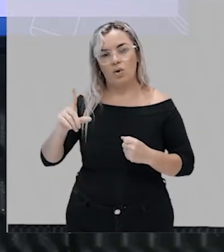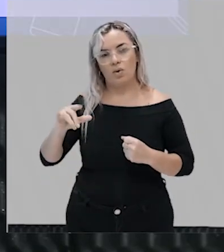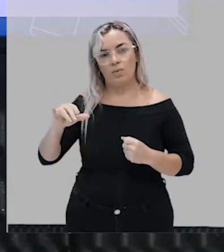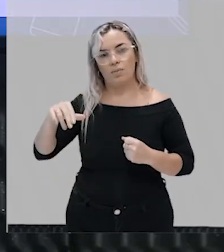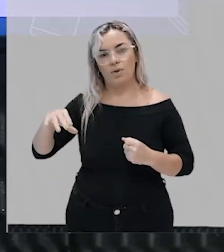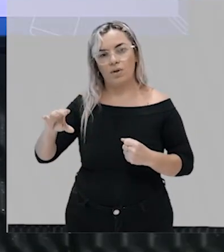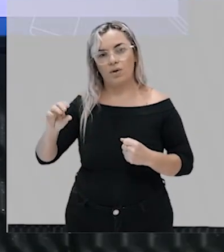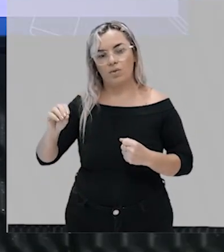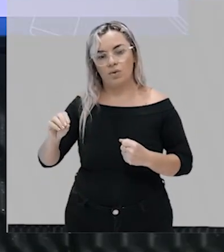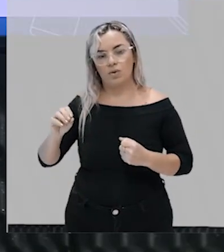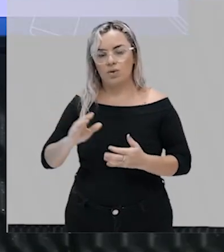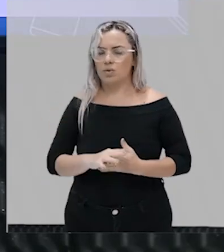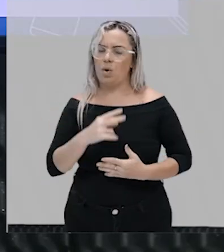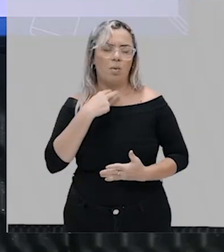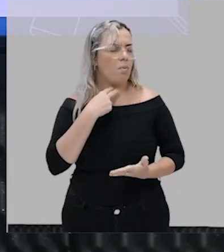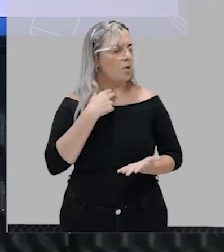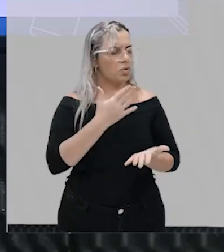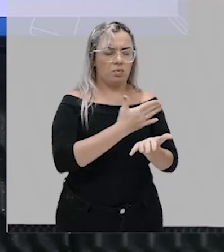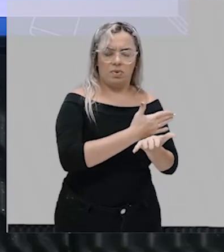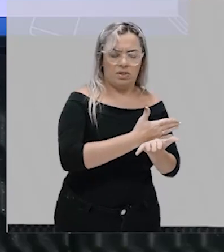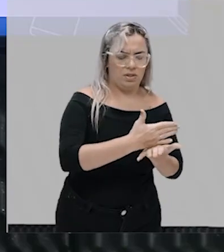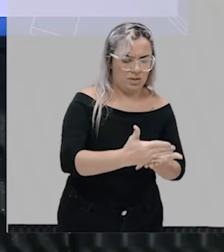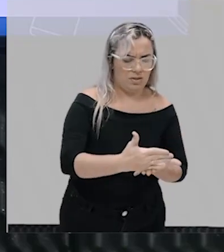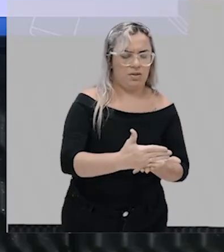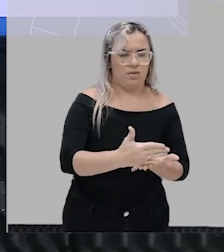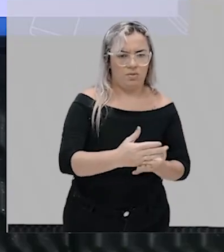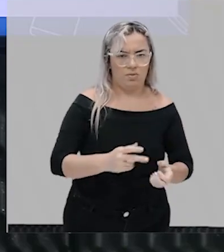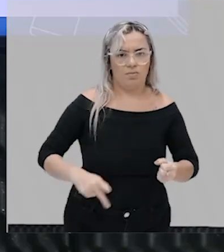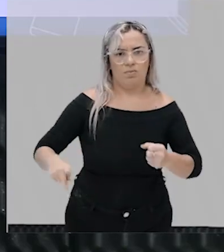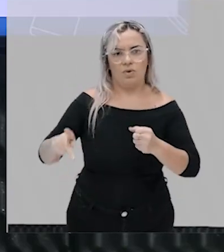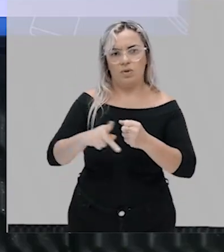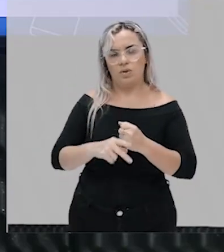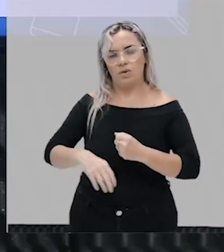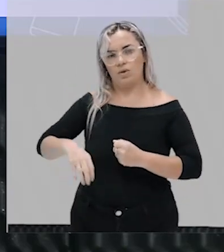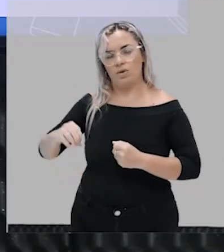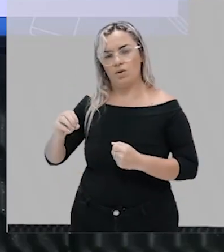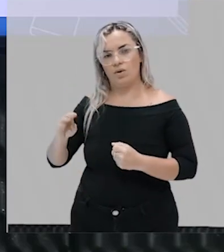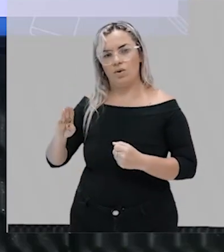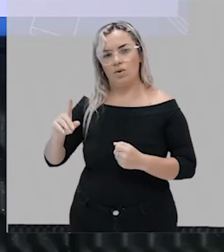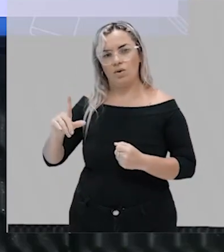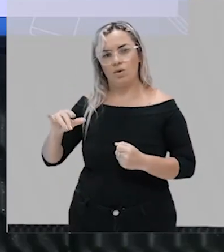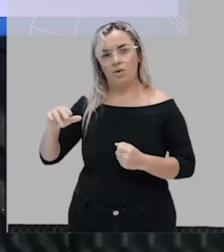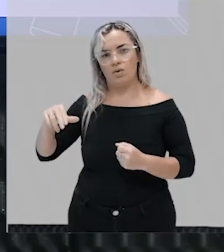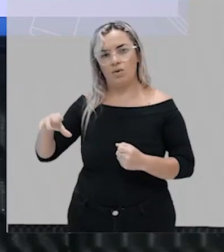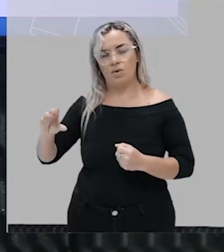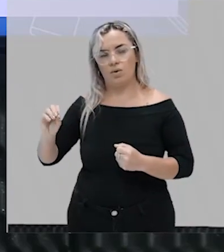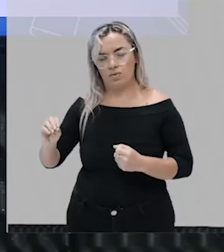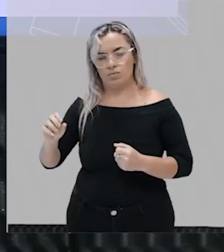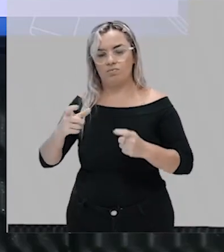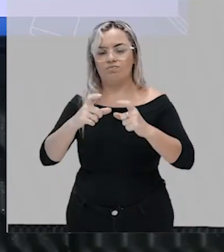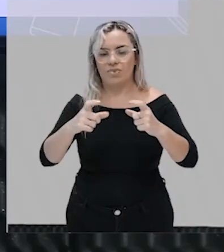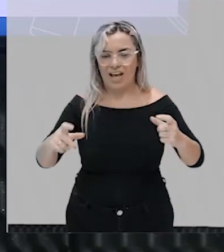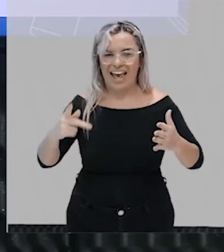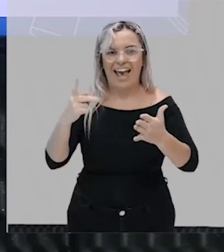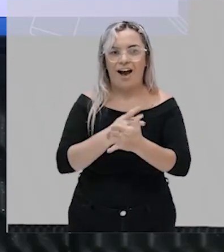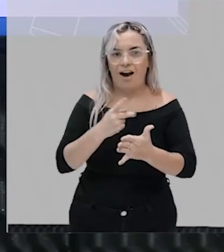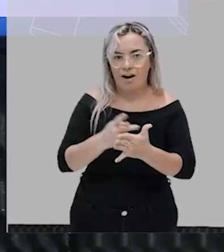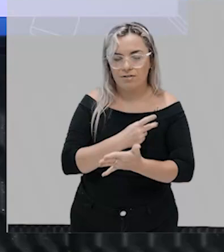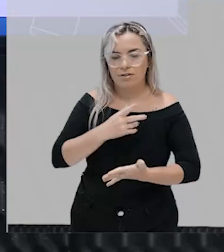com pronome oblíquo. Gramaticalmente falando, está errada